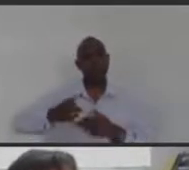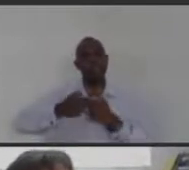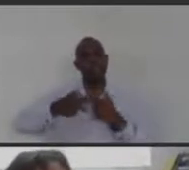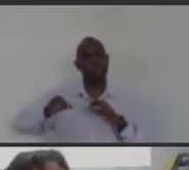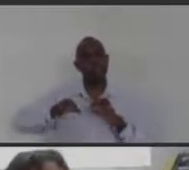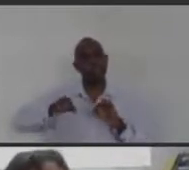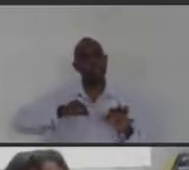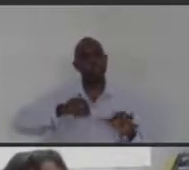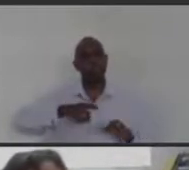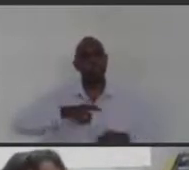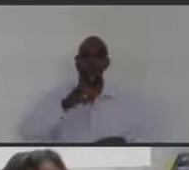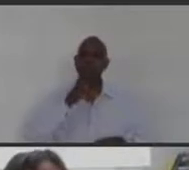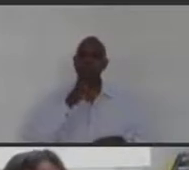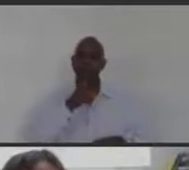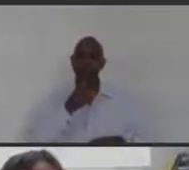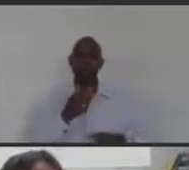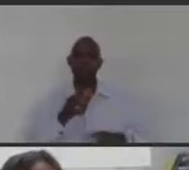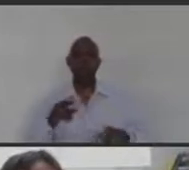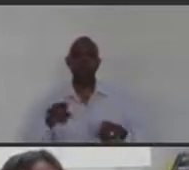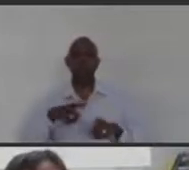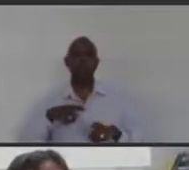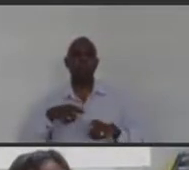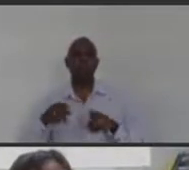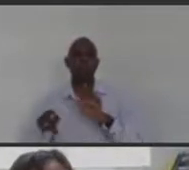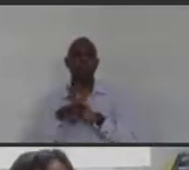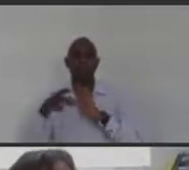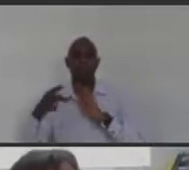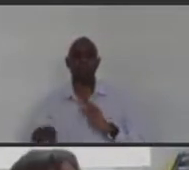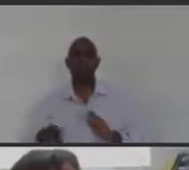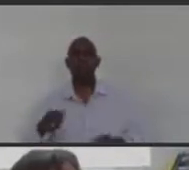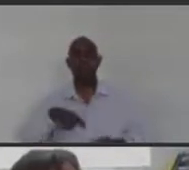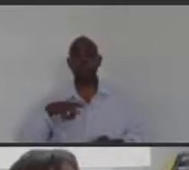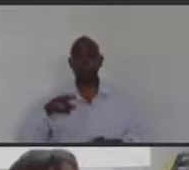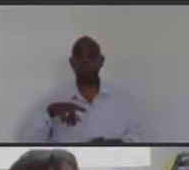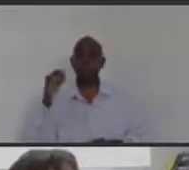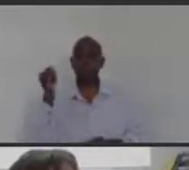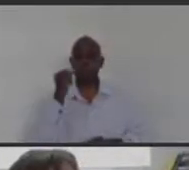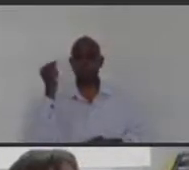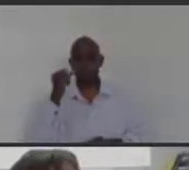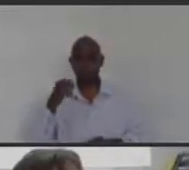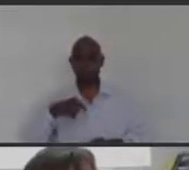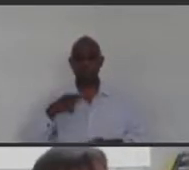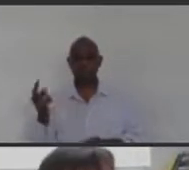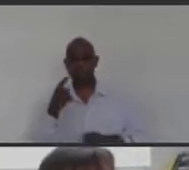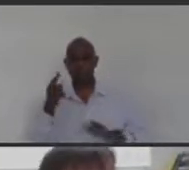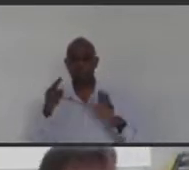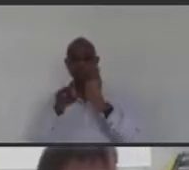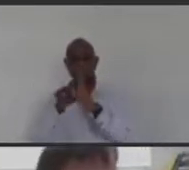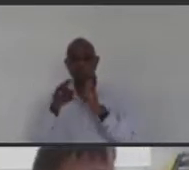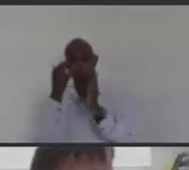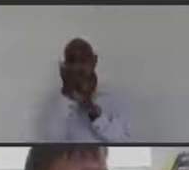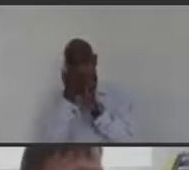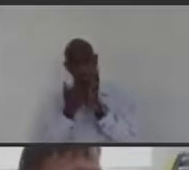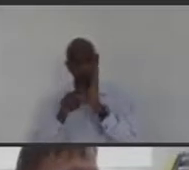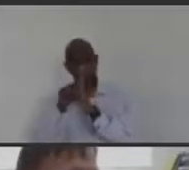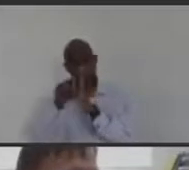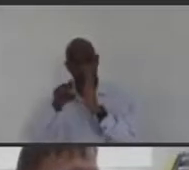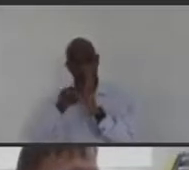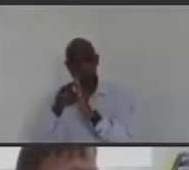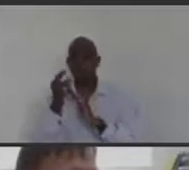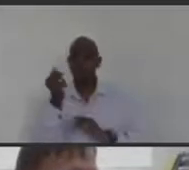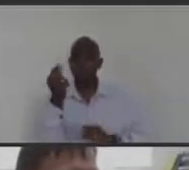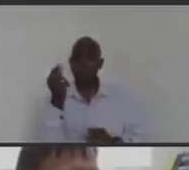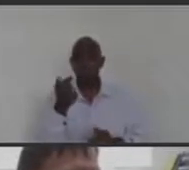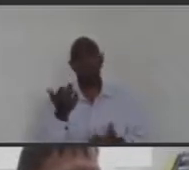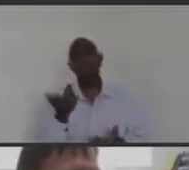departamento de água e esgoto para ser o Odebrecht BRK. E é muito importante nessas perguntas que nós fazemos no requerimento sobre os valores da